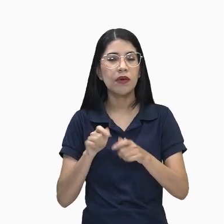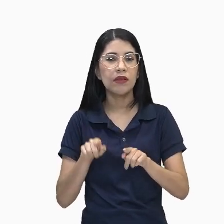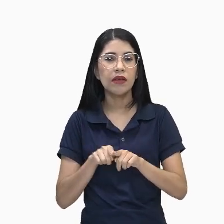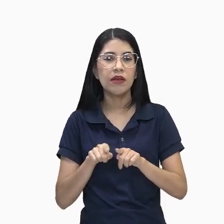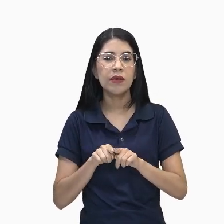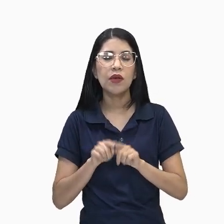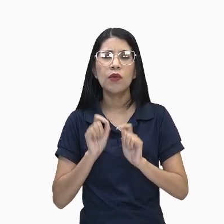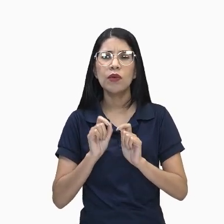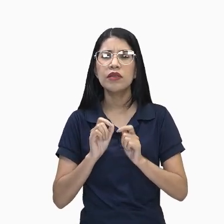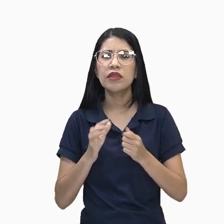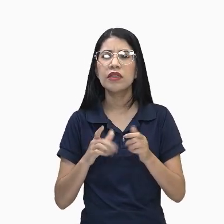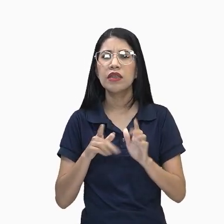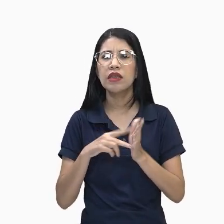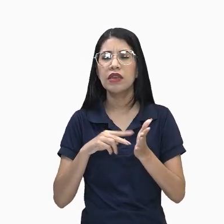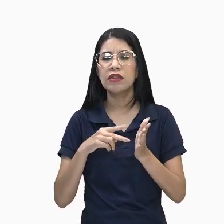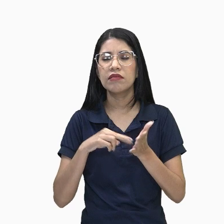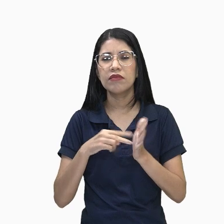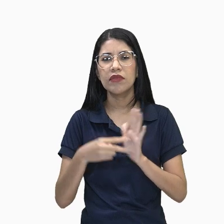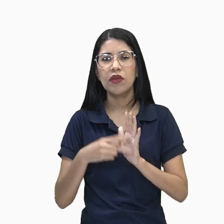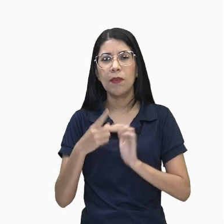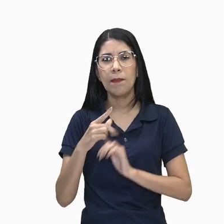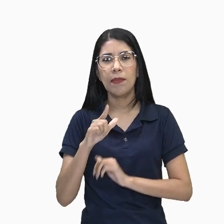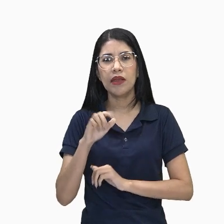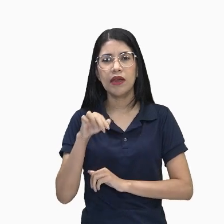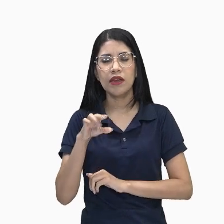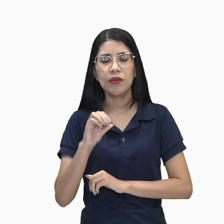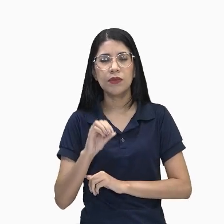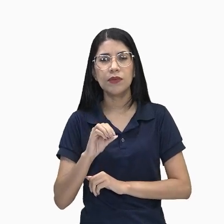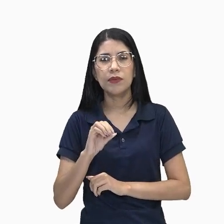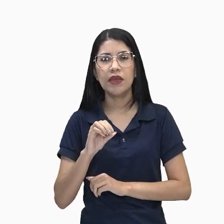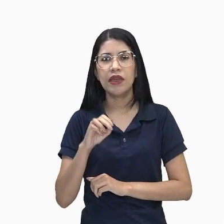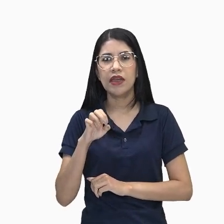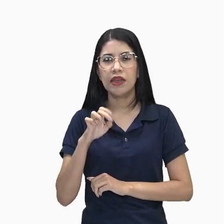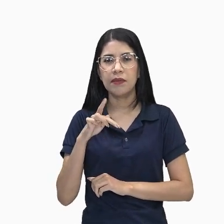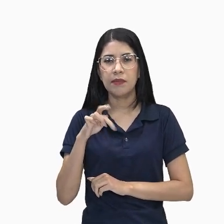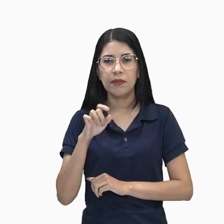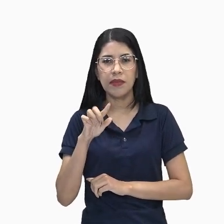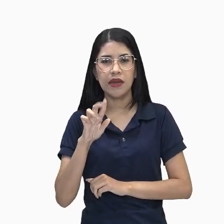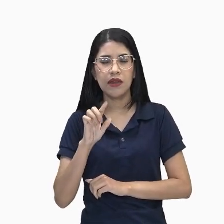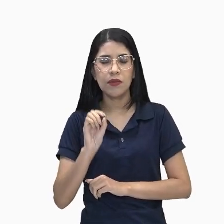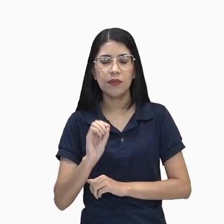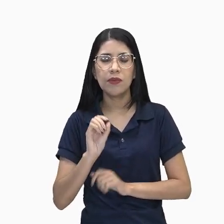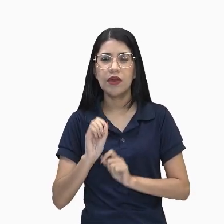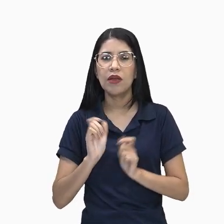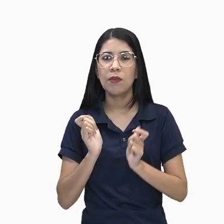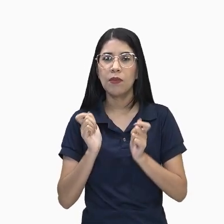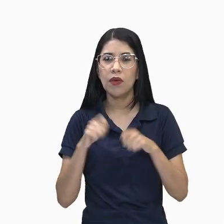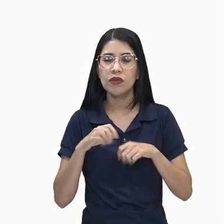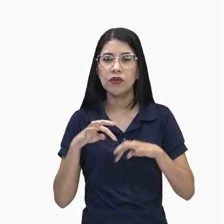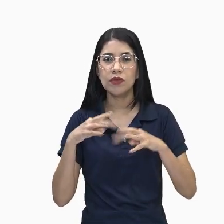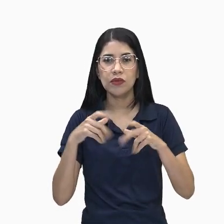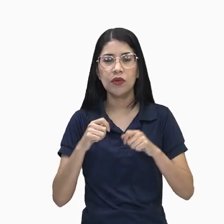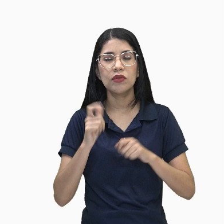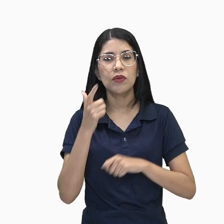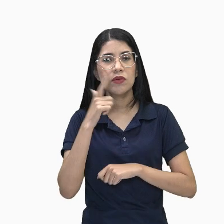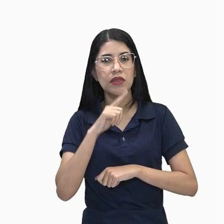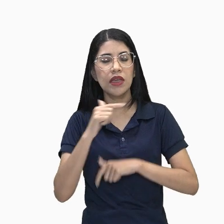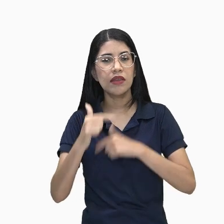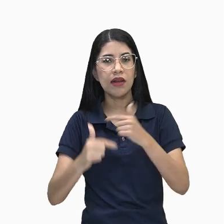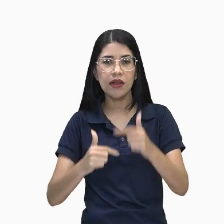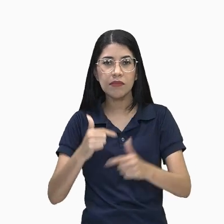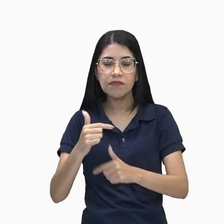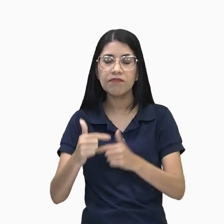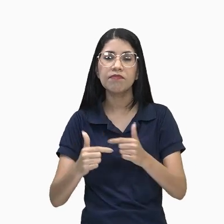pleno emprego? É que todos possam ter acesso ao trabalho, né? Então, quando se fala